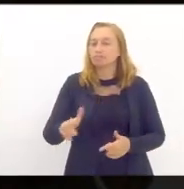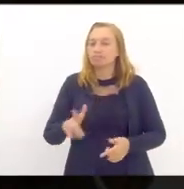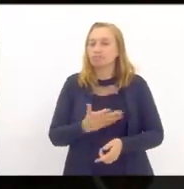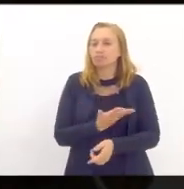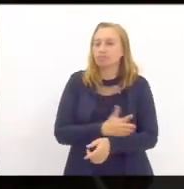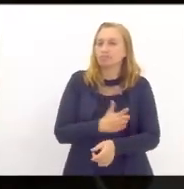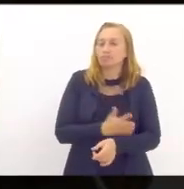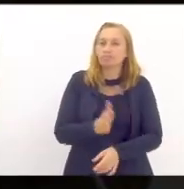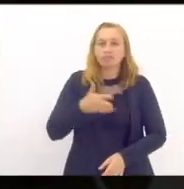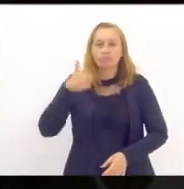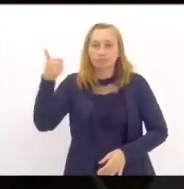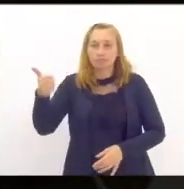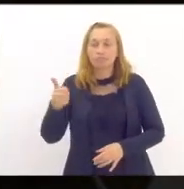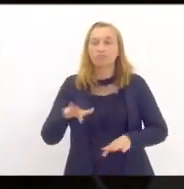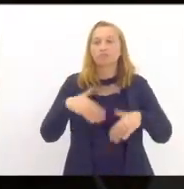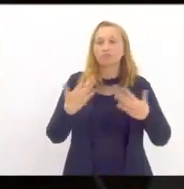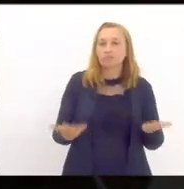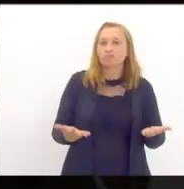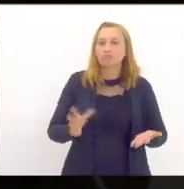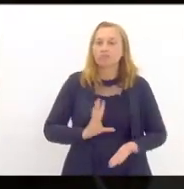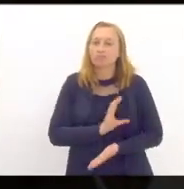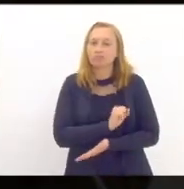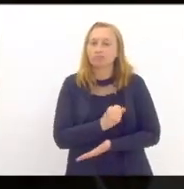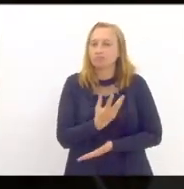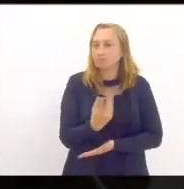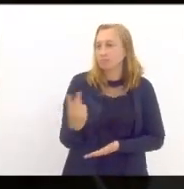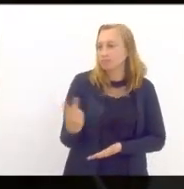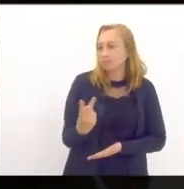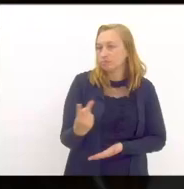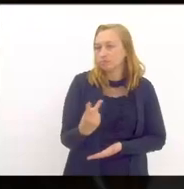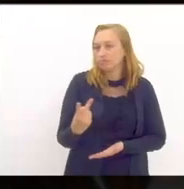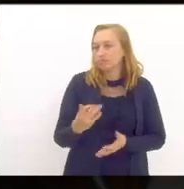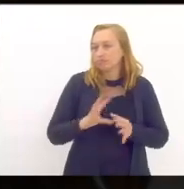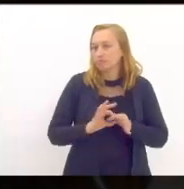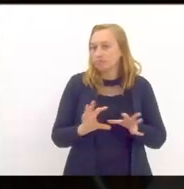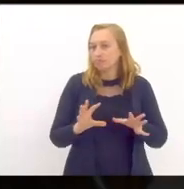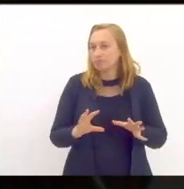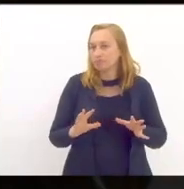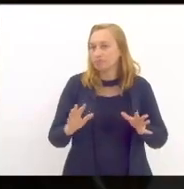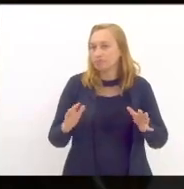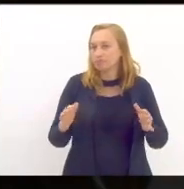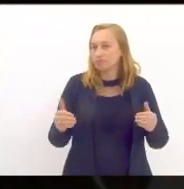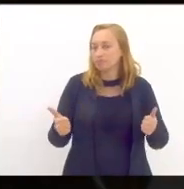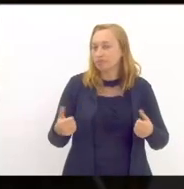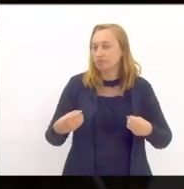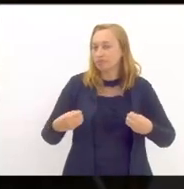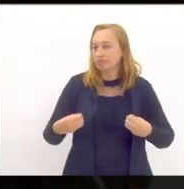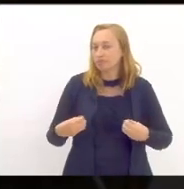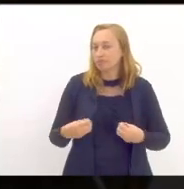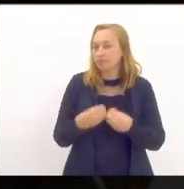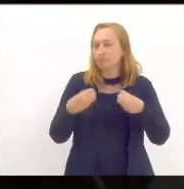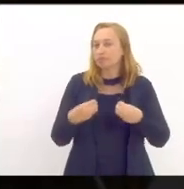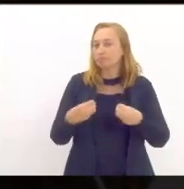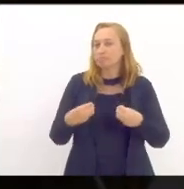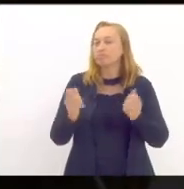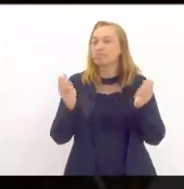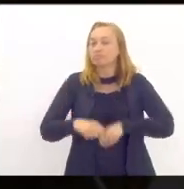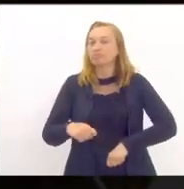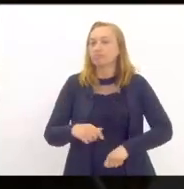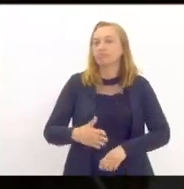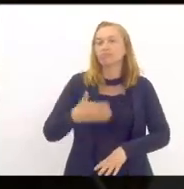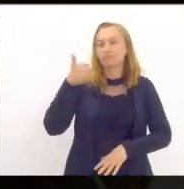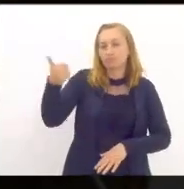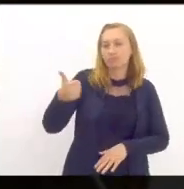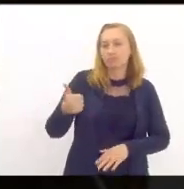mundo melhor. Então, o amor de vocês nos permite brindar a possibilidade de ter um mundo